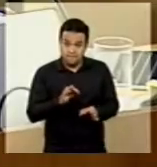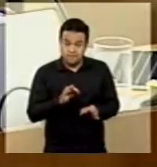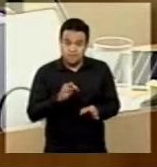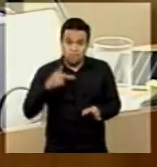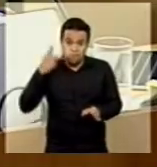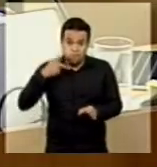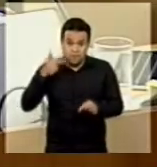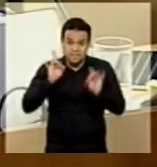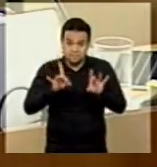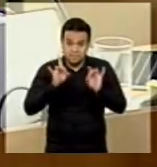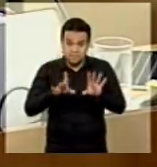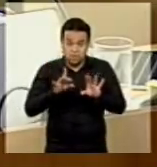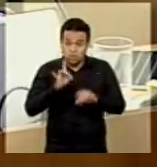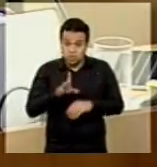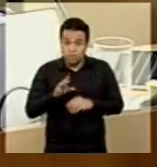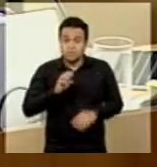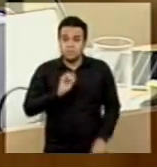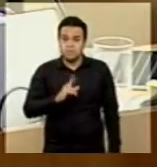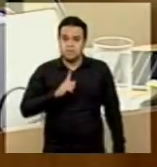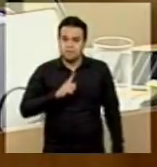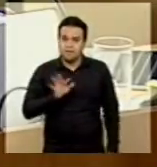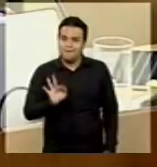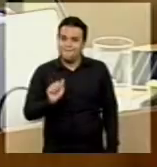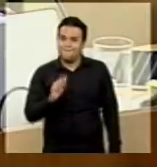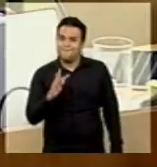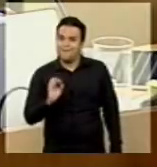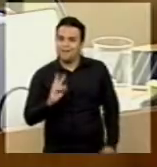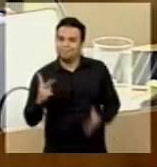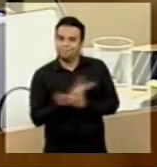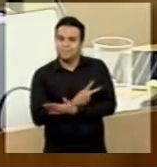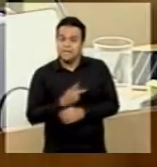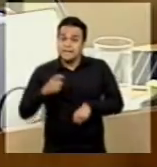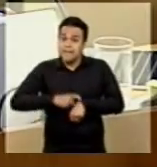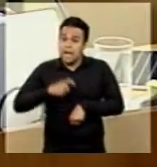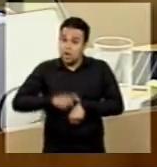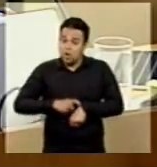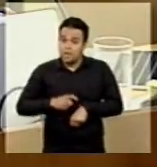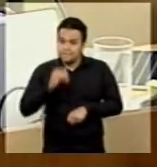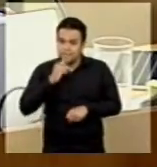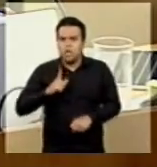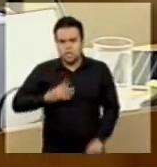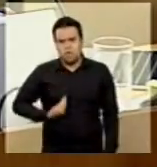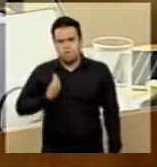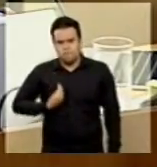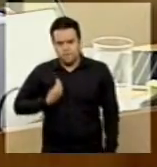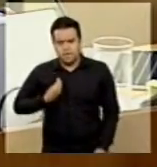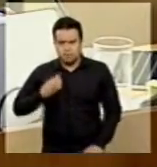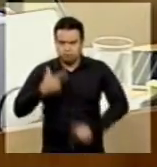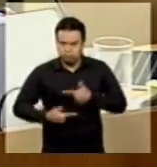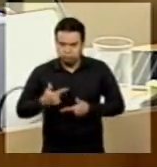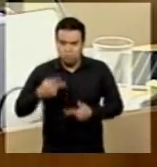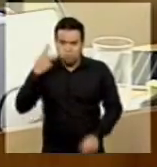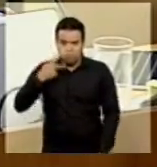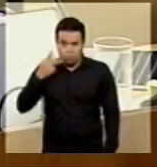Federal em relação a fatos praticados no cargo e em razão